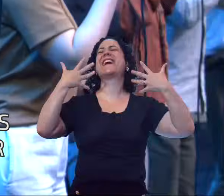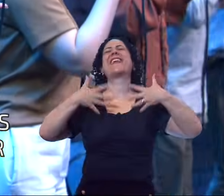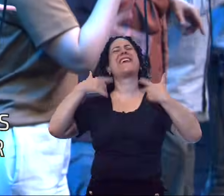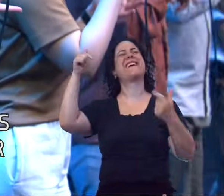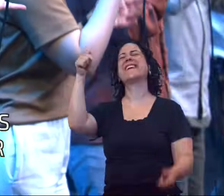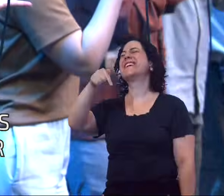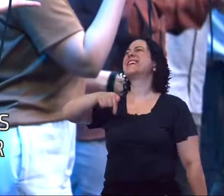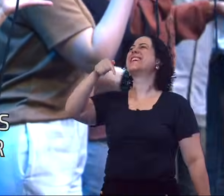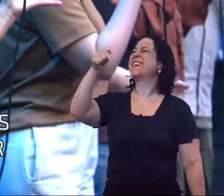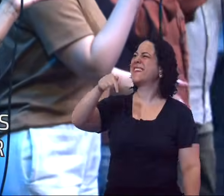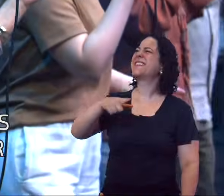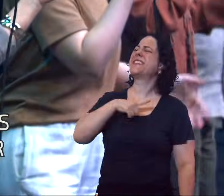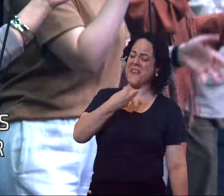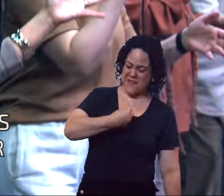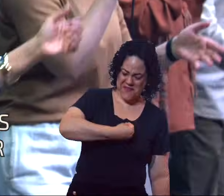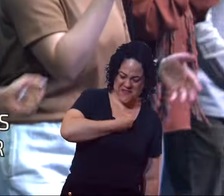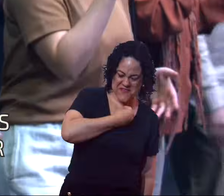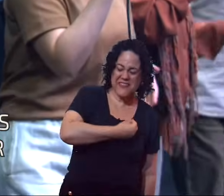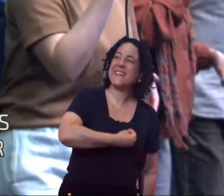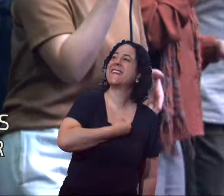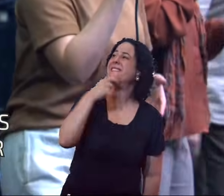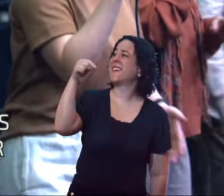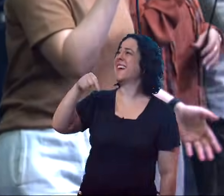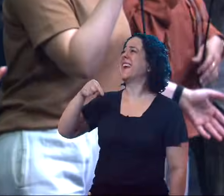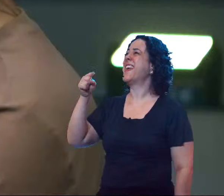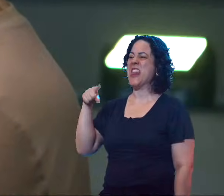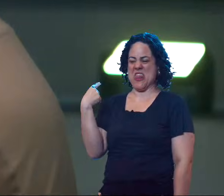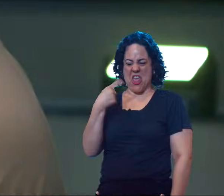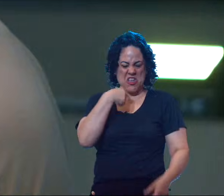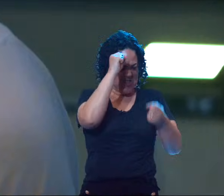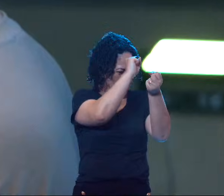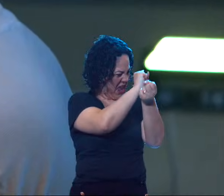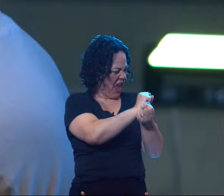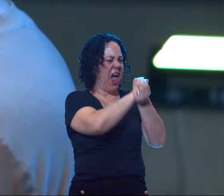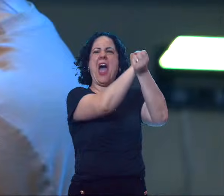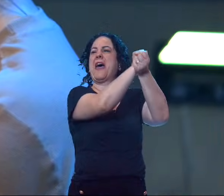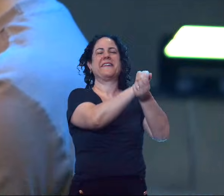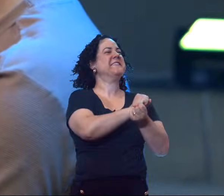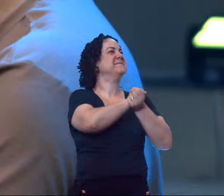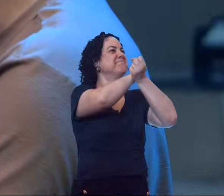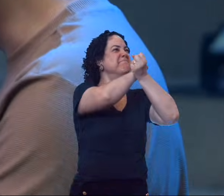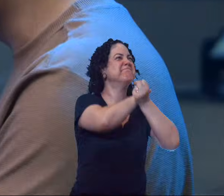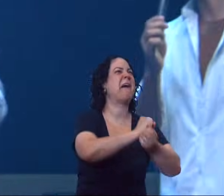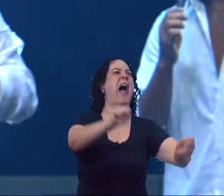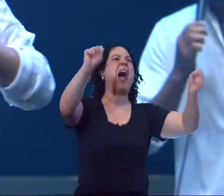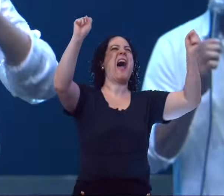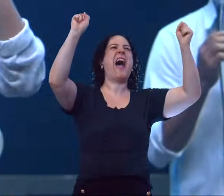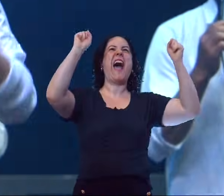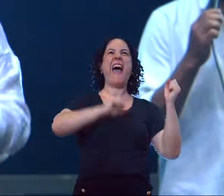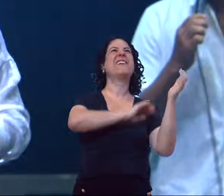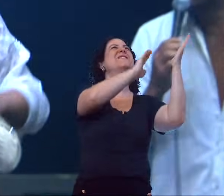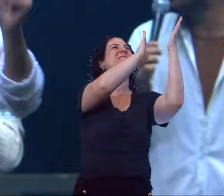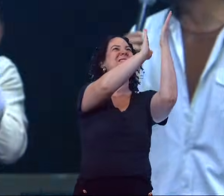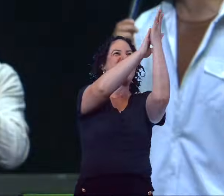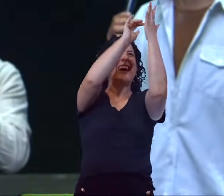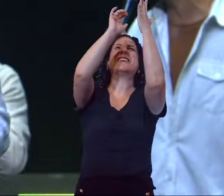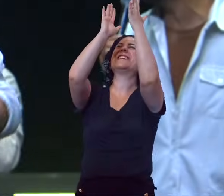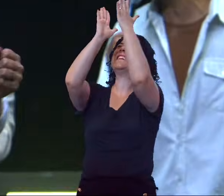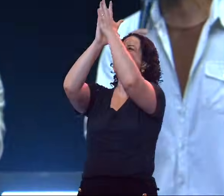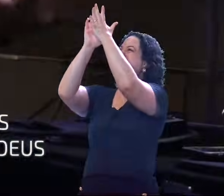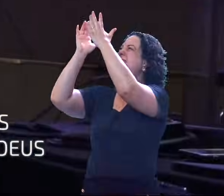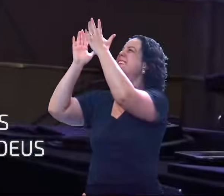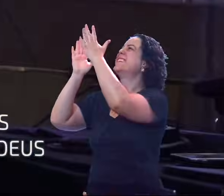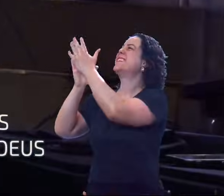Ele está aqui nesse lugar. Não nos calaremos, louvemos